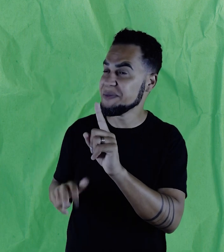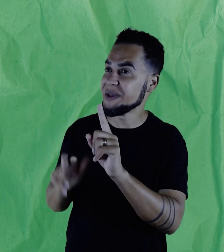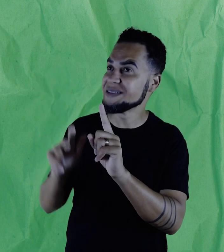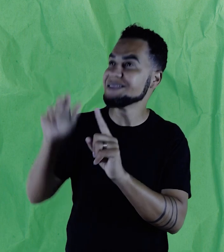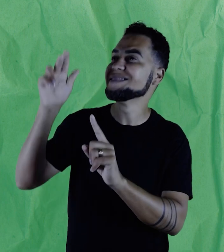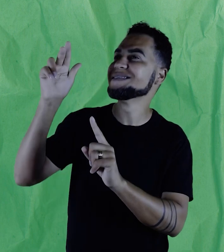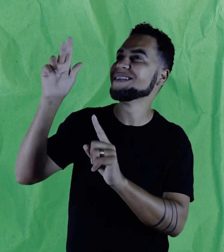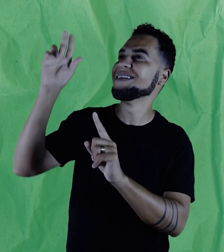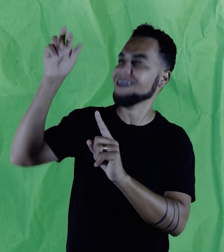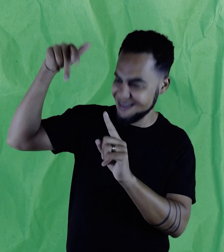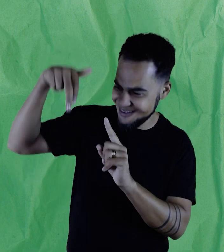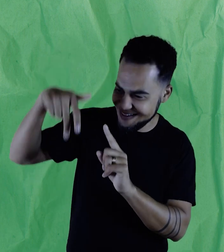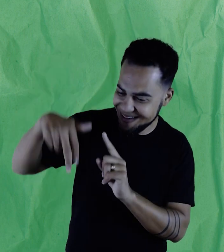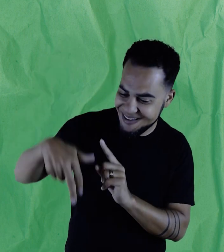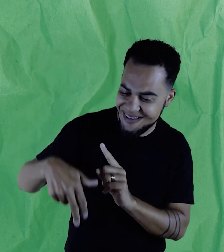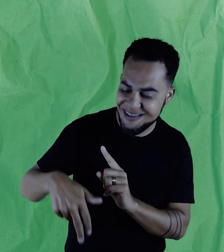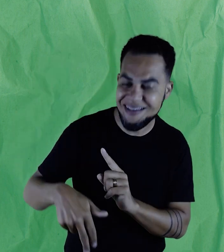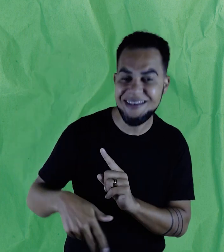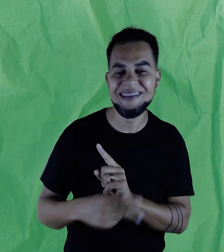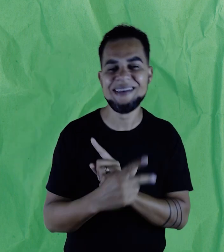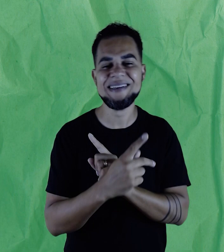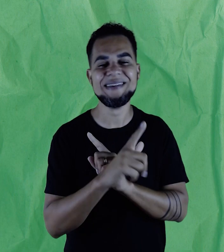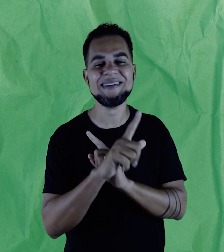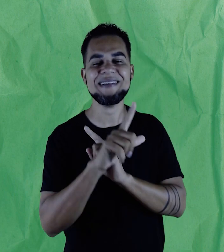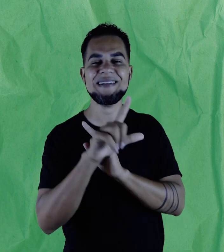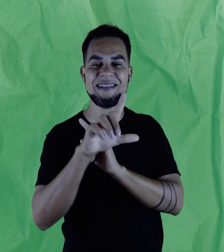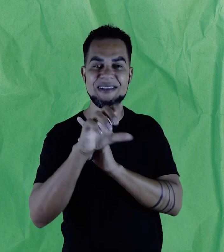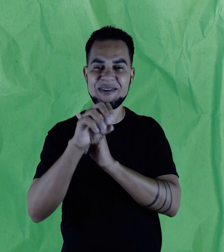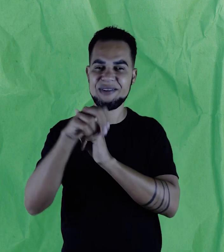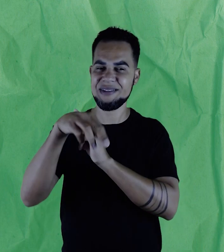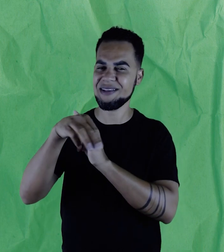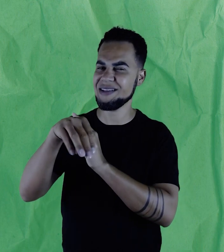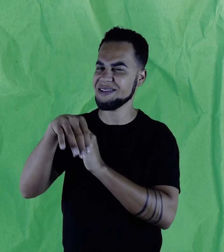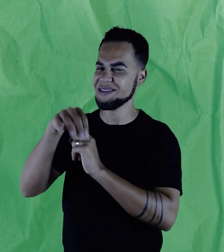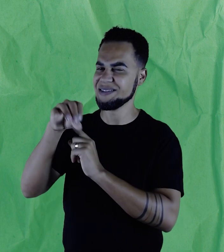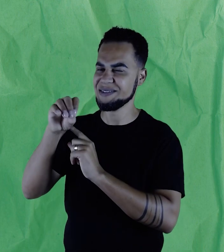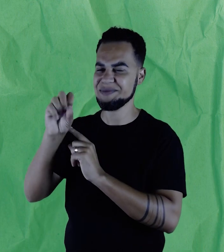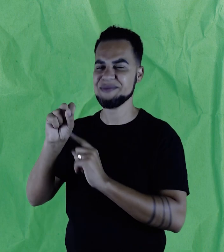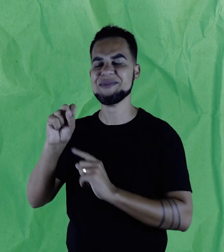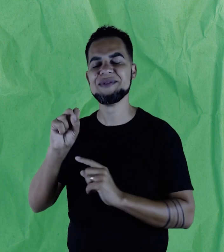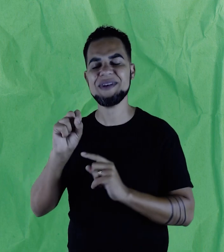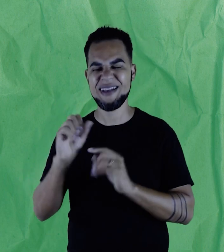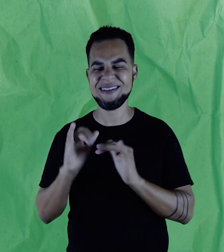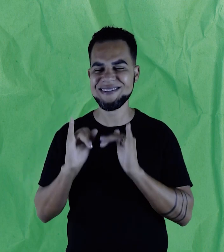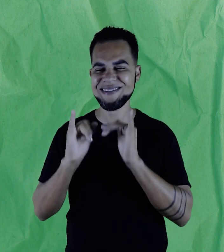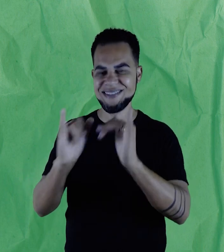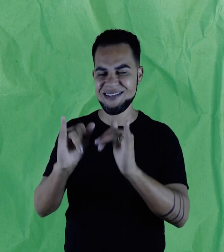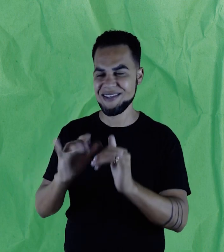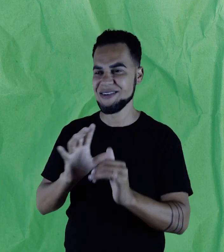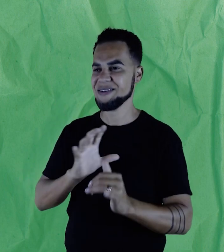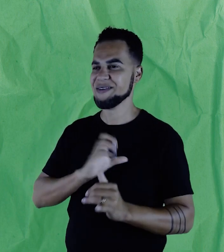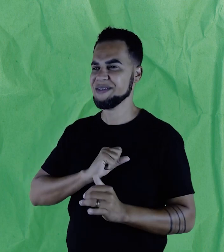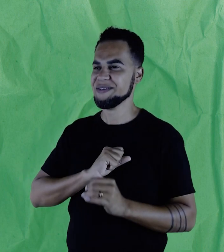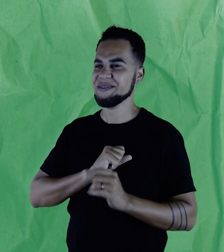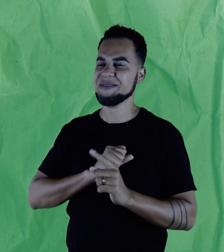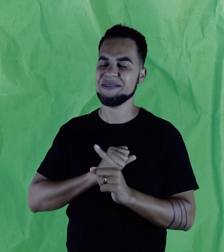baixo descer. Pleonasmo pra mim é dizer que eu amo